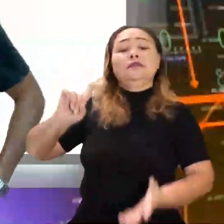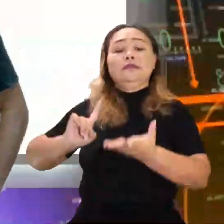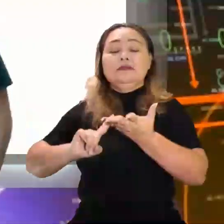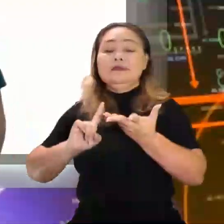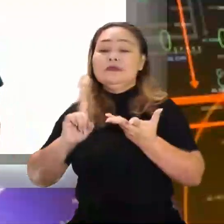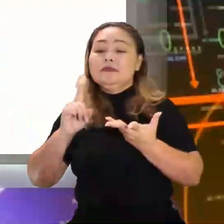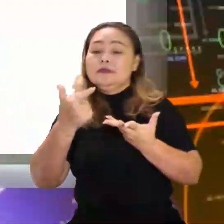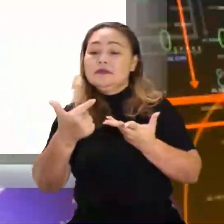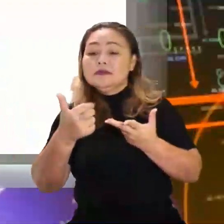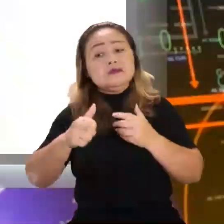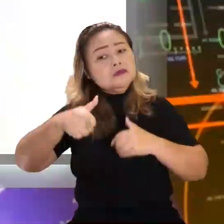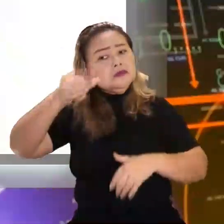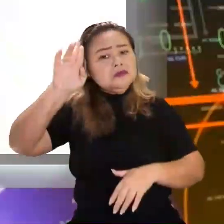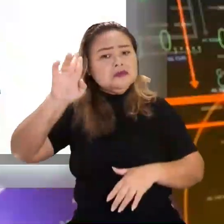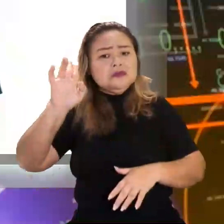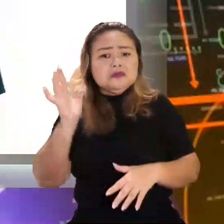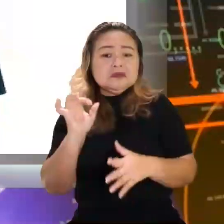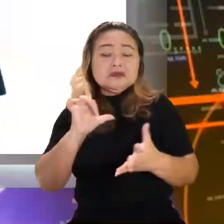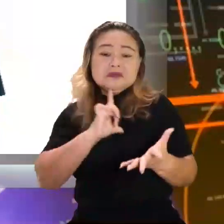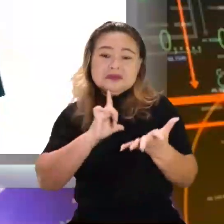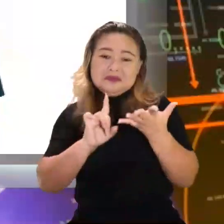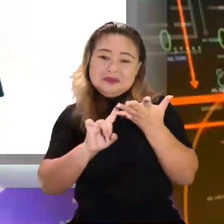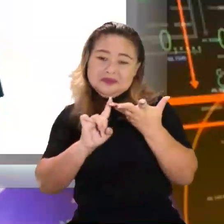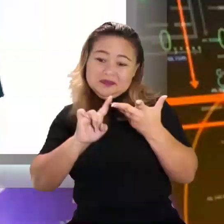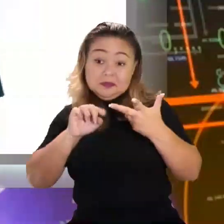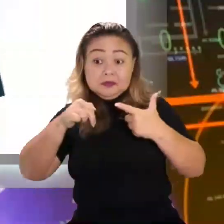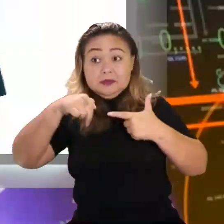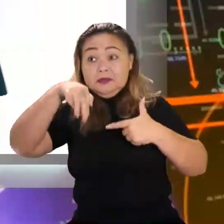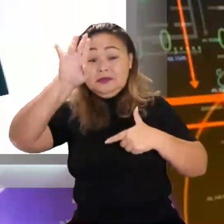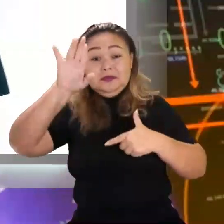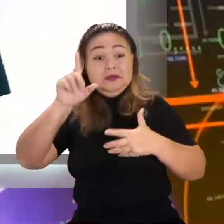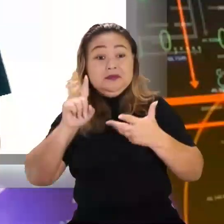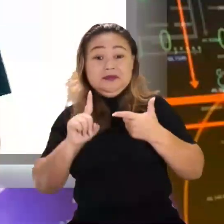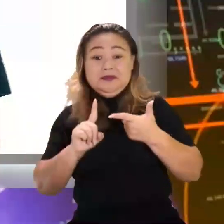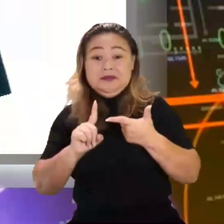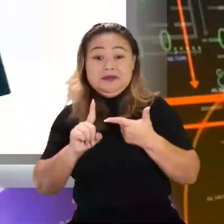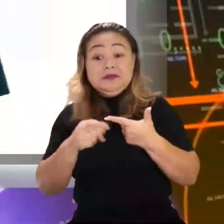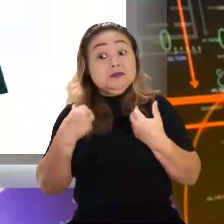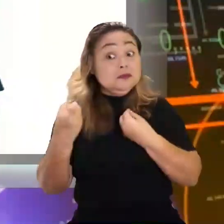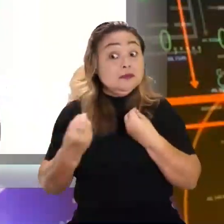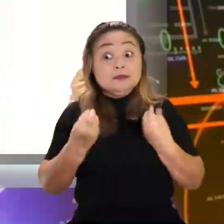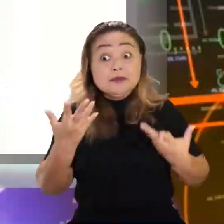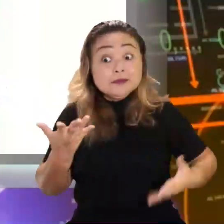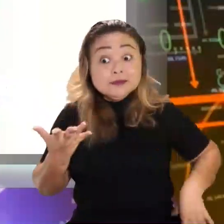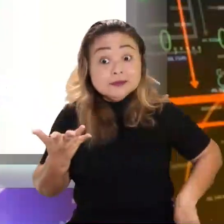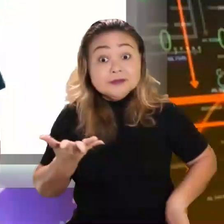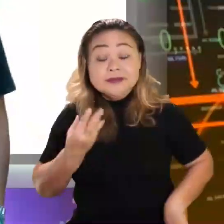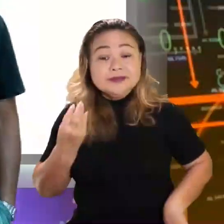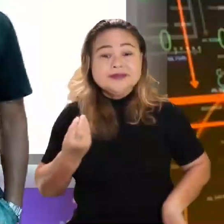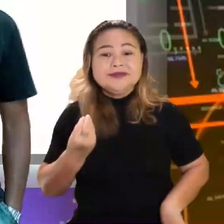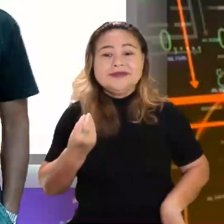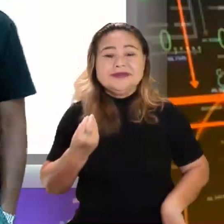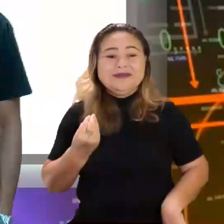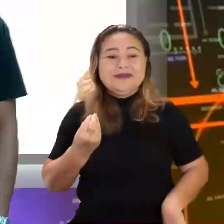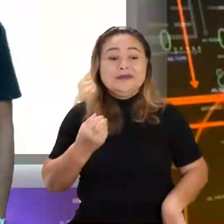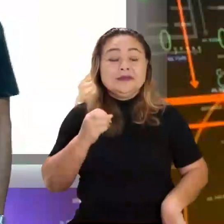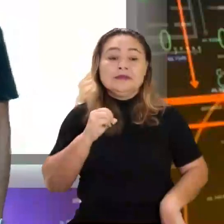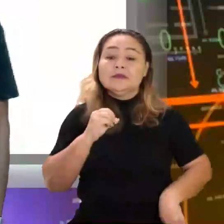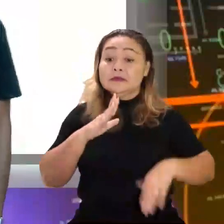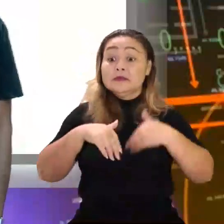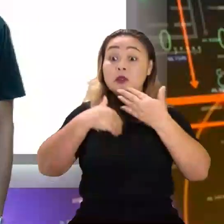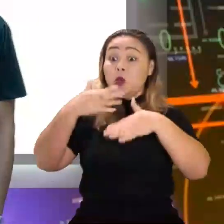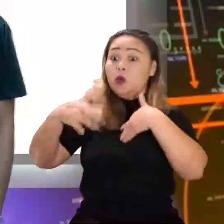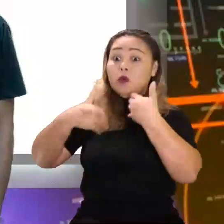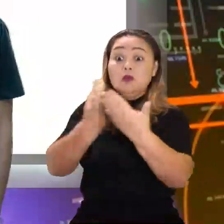2 elevado ao infinito? Não, porque tem que levar o número de termos? Pois é. E aí, Agora como é que vai ficar, né? Se é